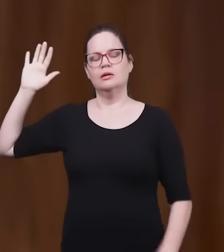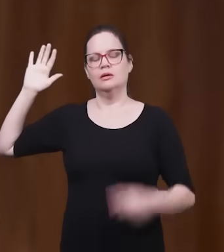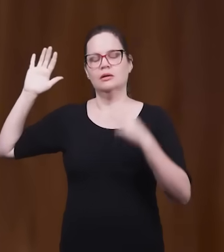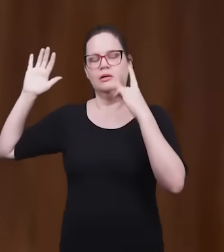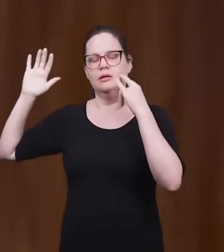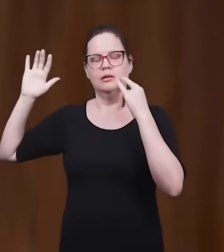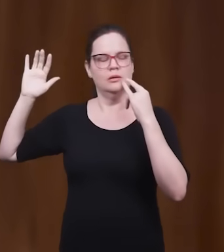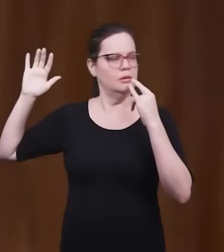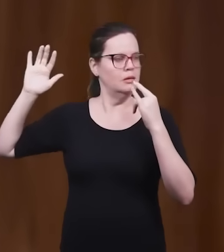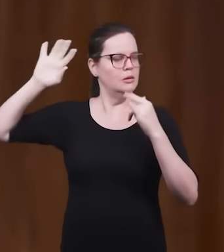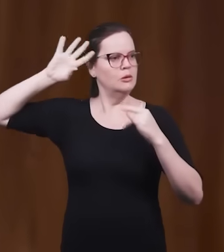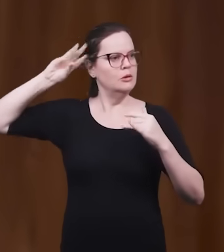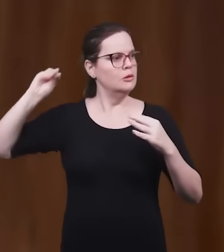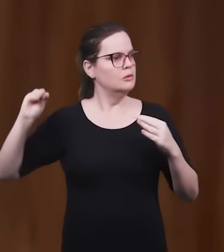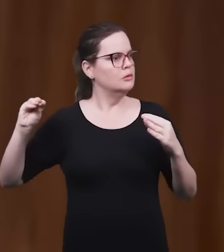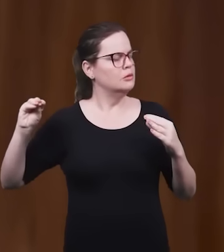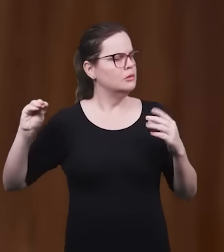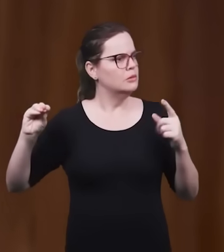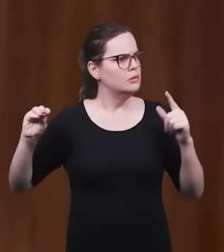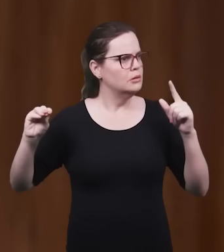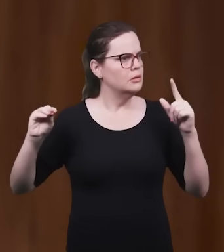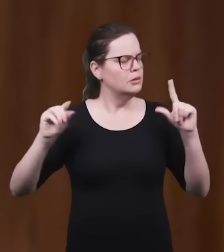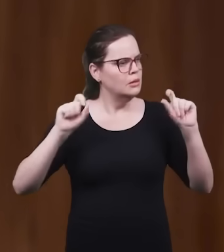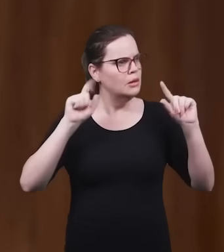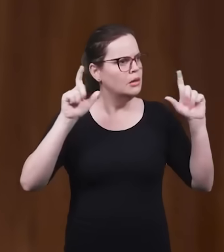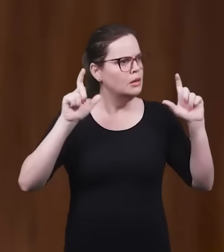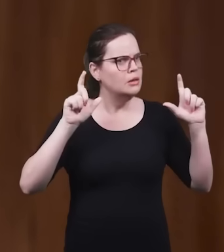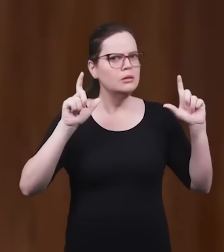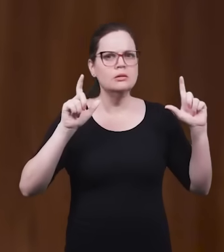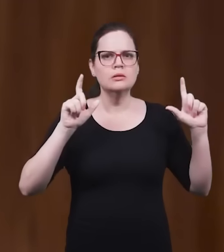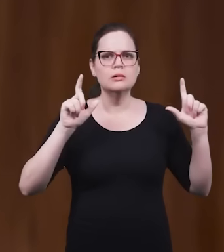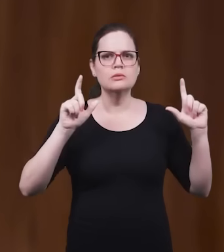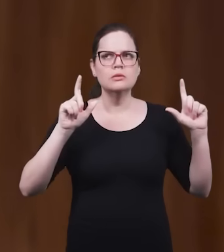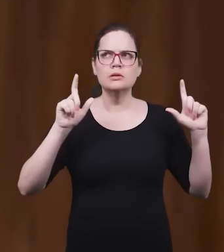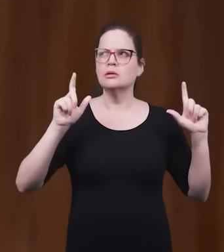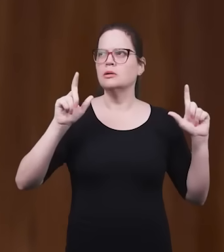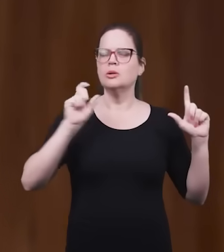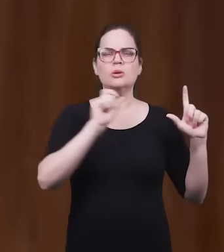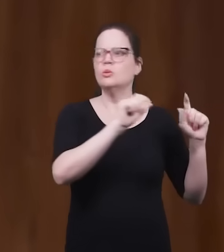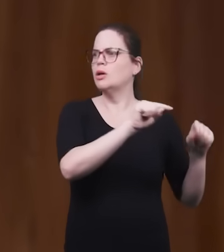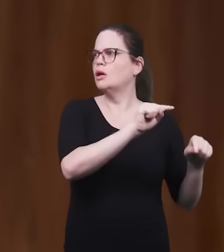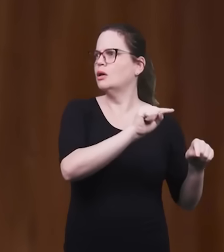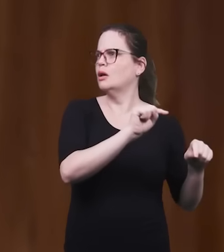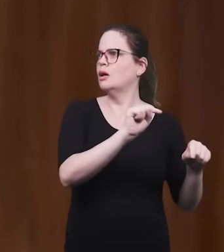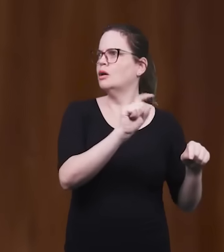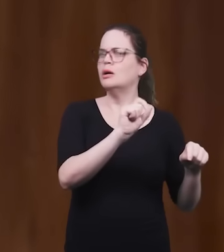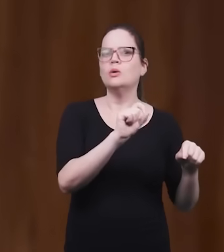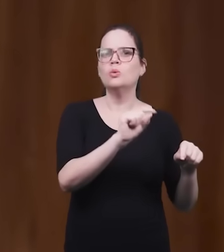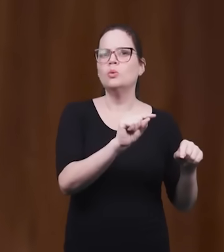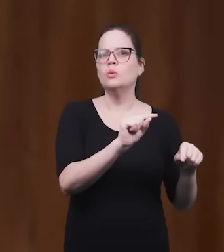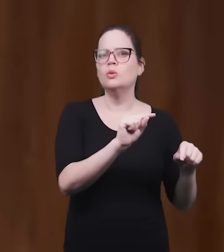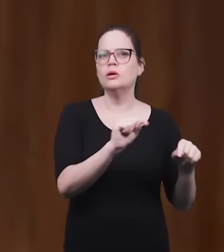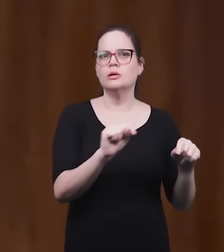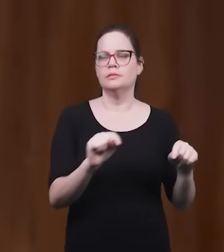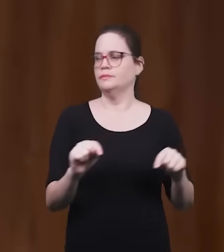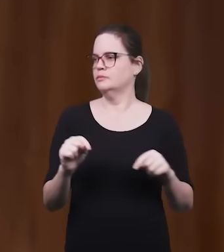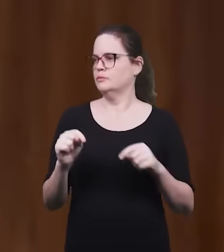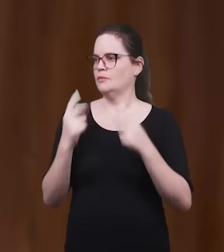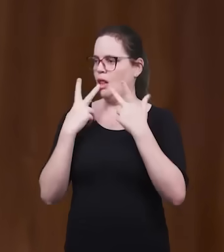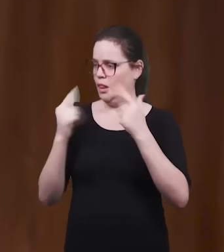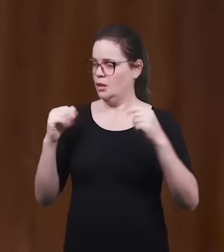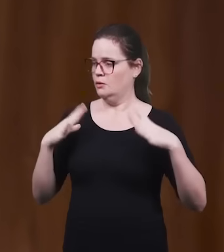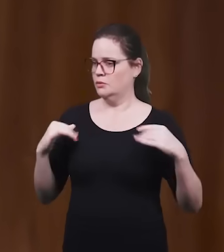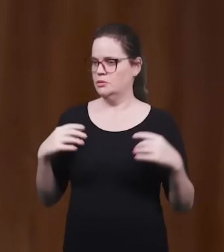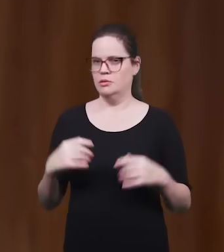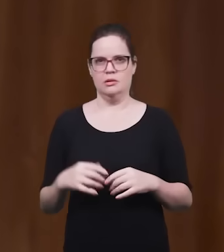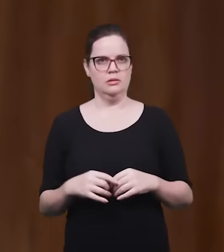Aquilo me impactou de uma tal forma, Marcelo Gilson, que eu perguntei para ele, o que é aquilo ali? Aí ele falou comigo, língua